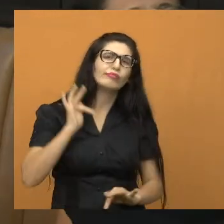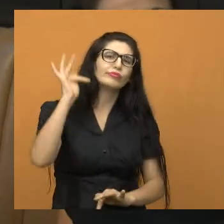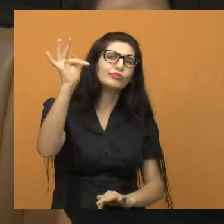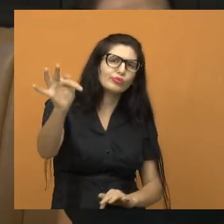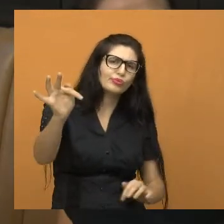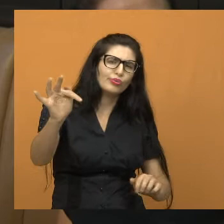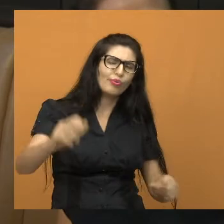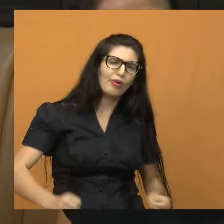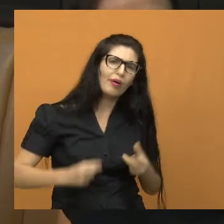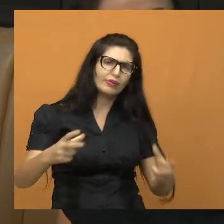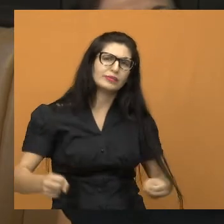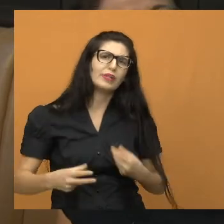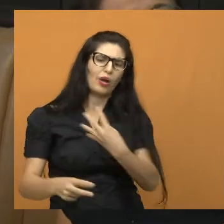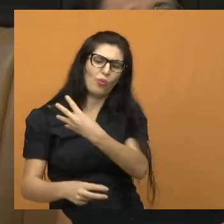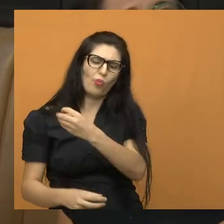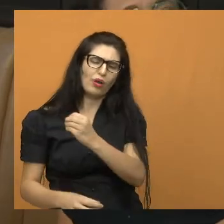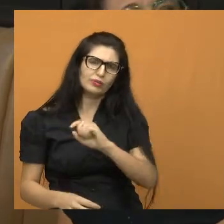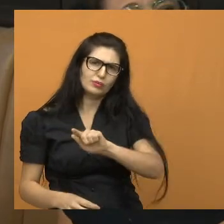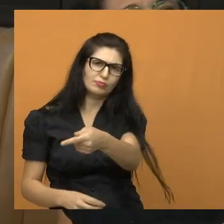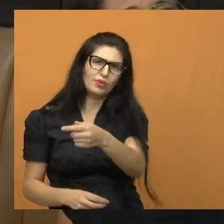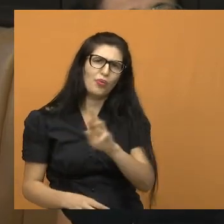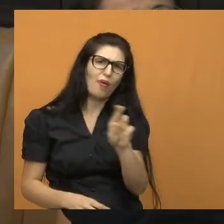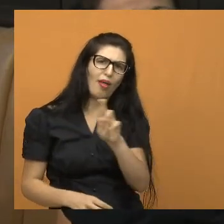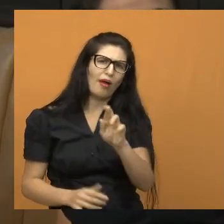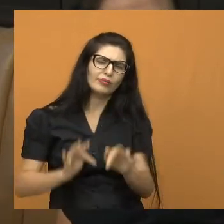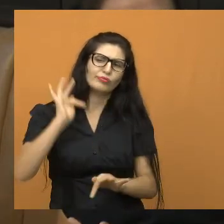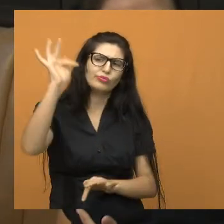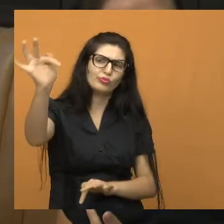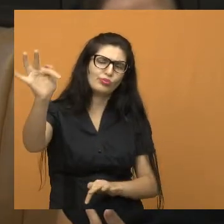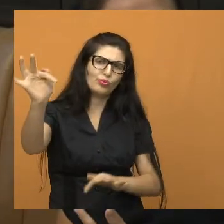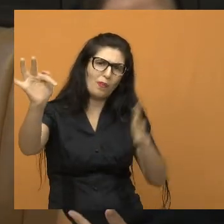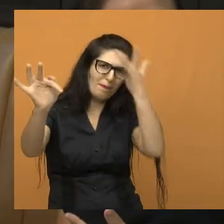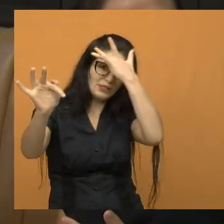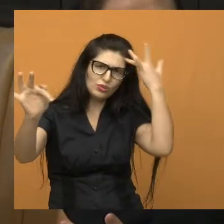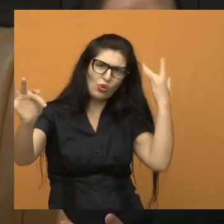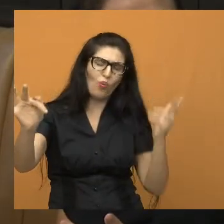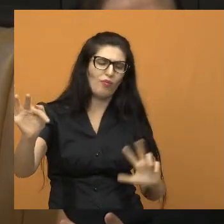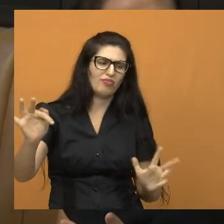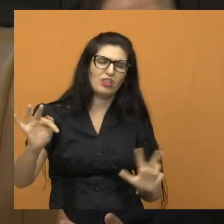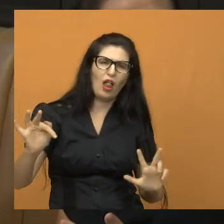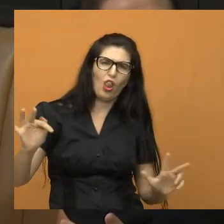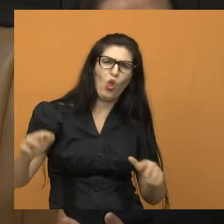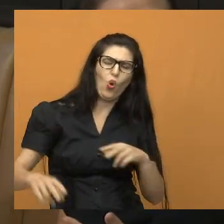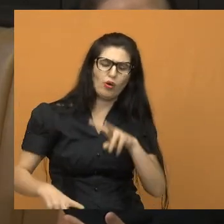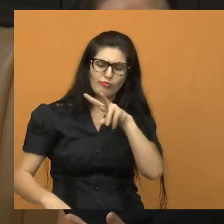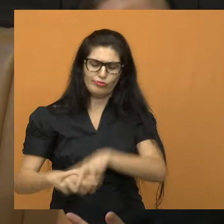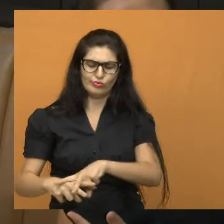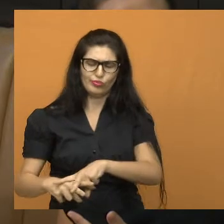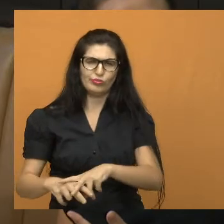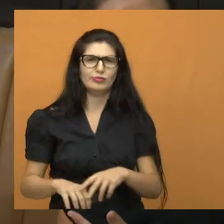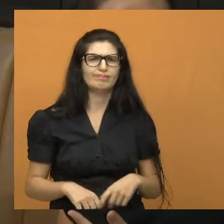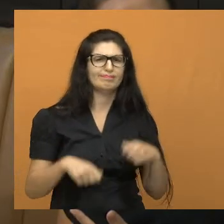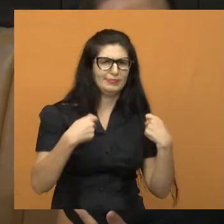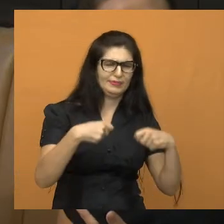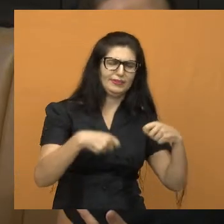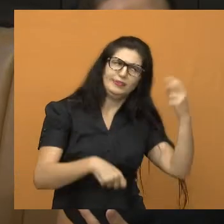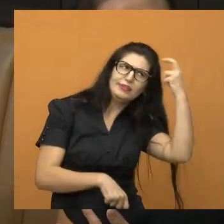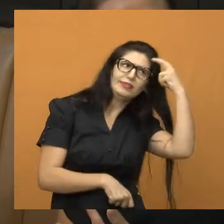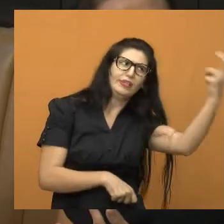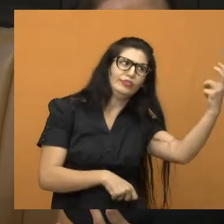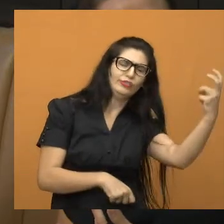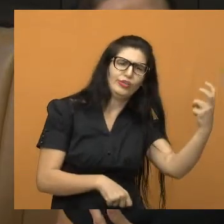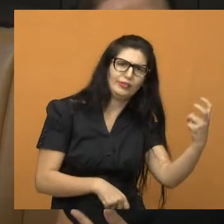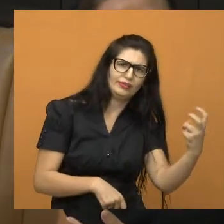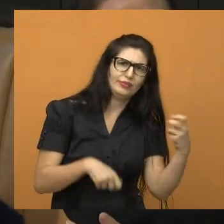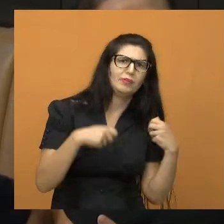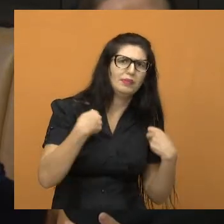R$4.000 para mantê-lo no sistema prisional. Então é uma questão também de inteligência, né? Se você investe e dá